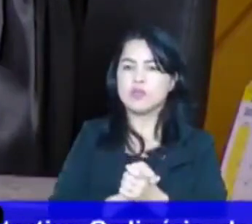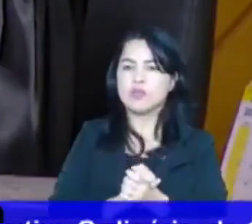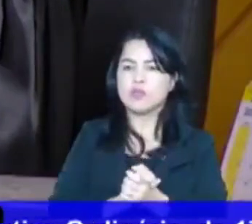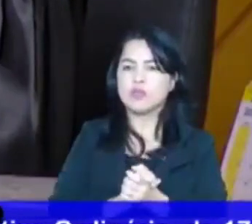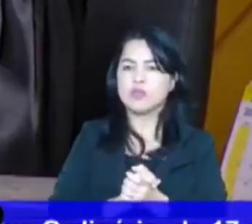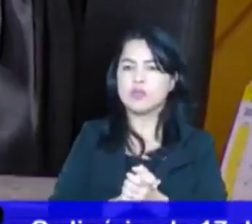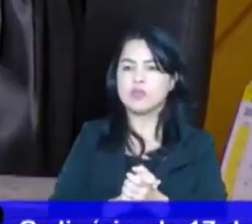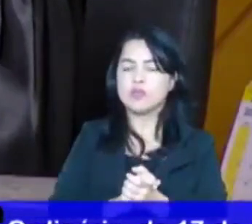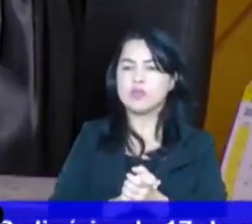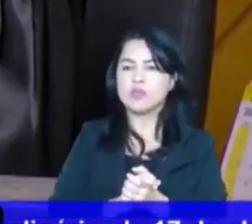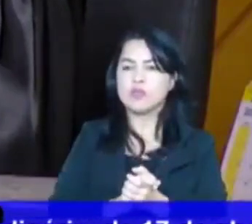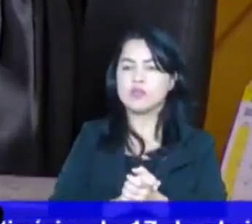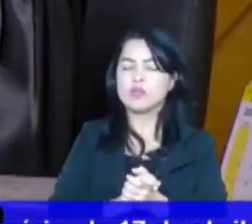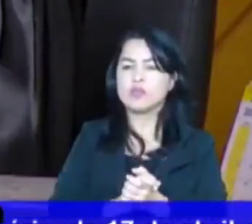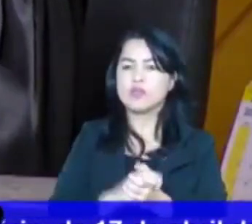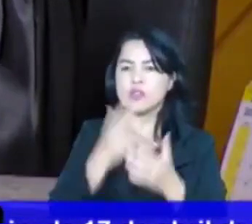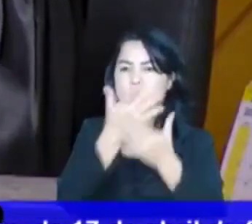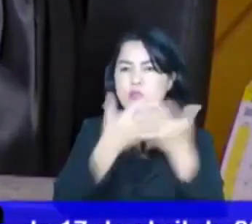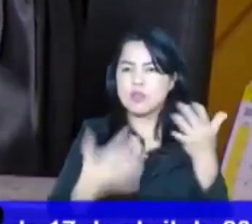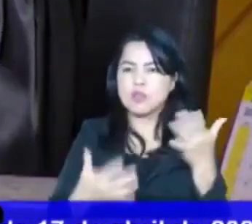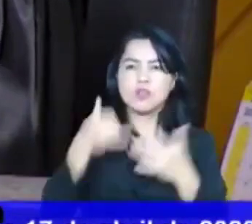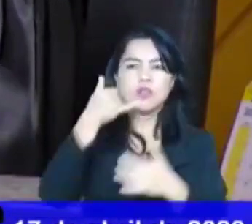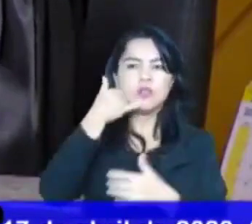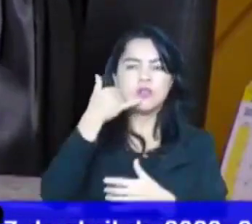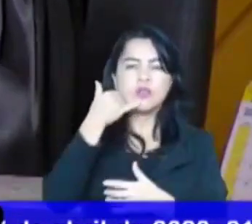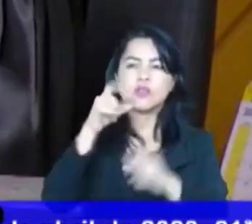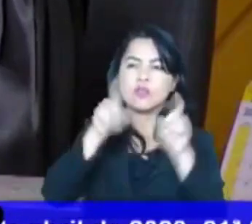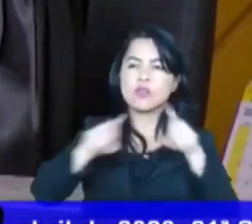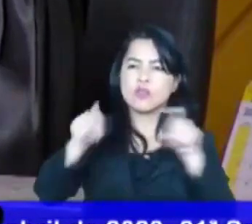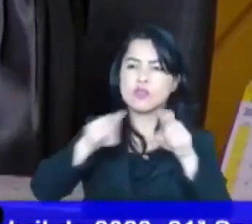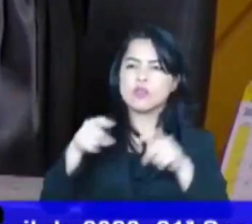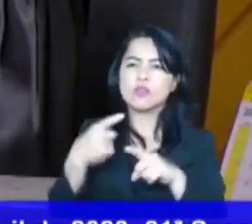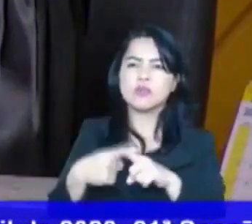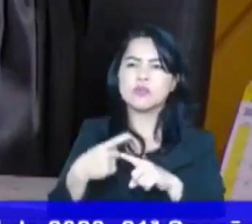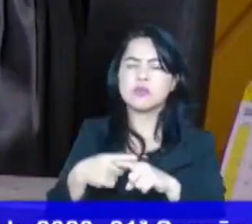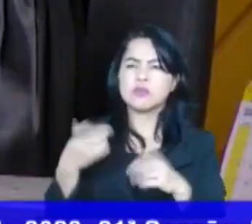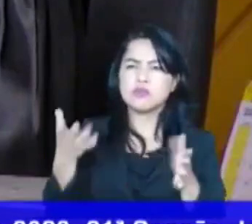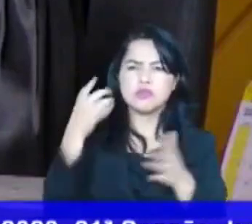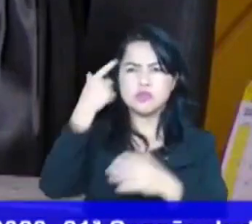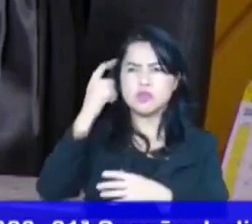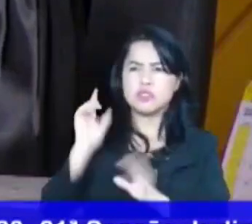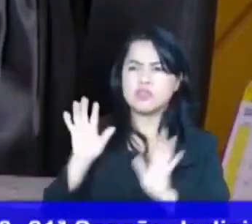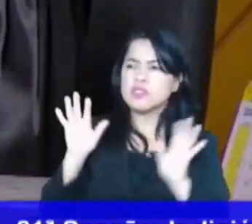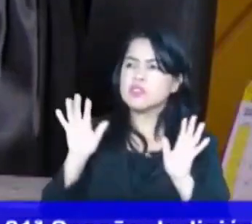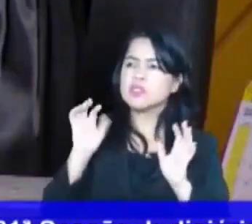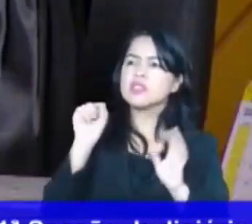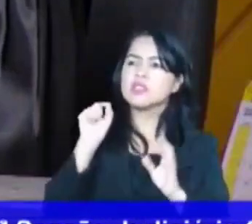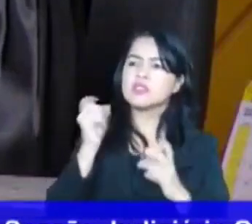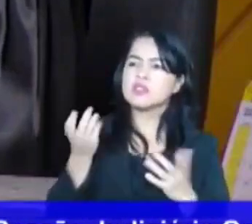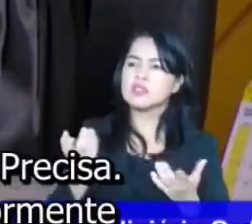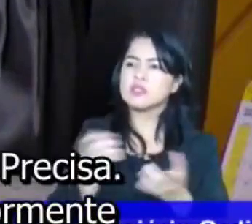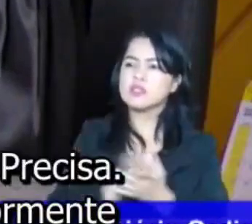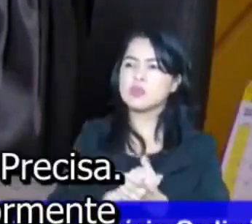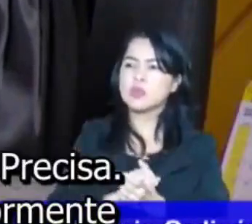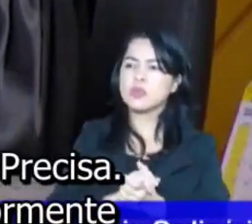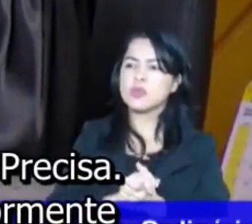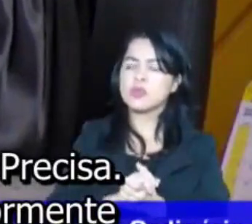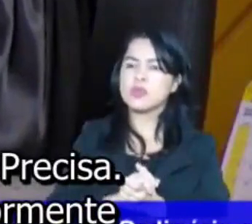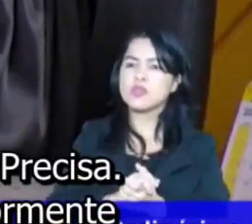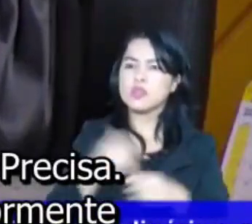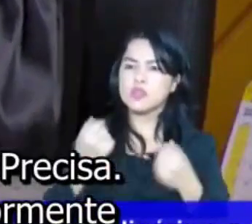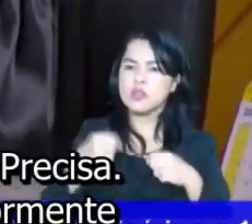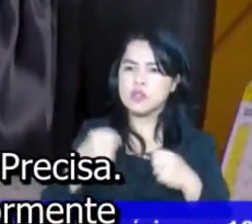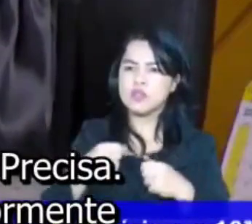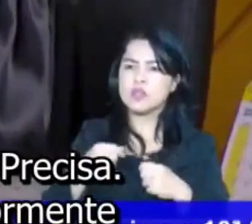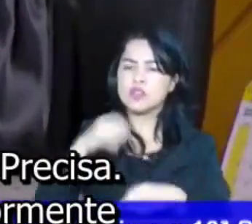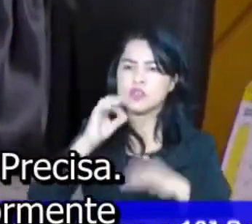autenticação de múltiplos fatores, celulares, computadores, eu não sei nem o que é isso, Clênia. Para instalar a solução de segurança. Mas é preciso os